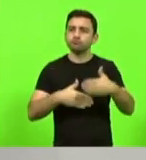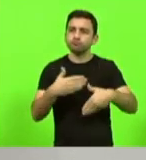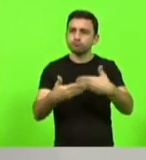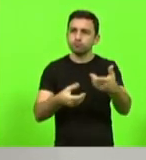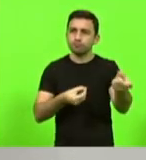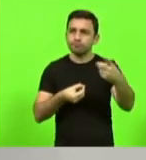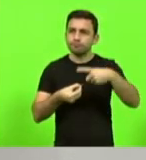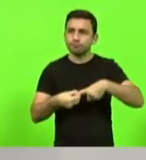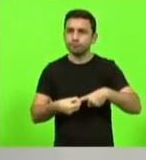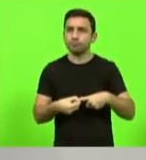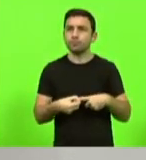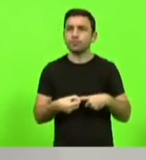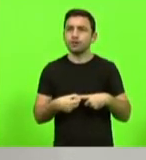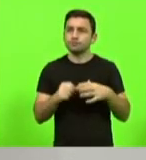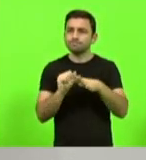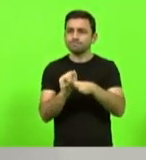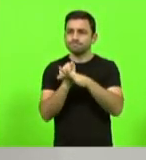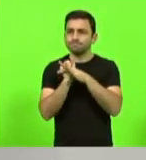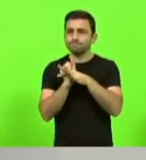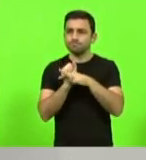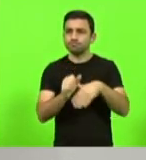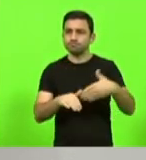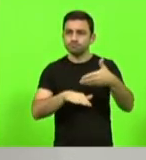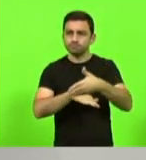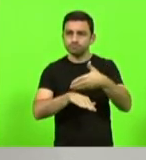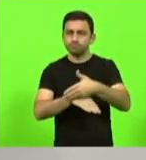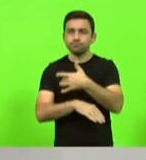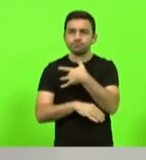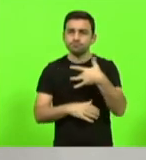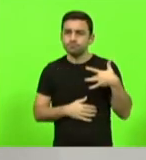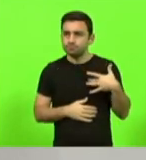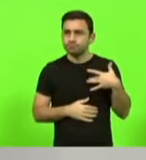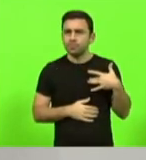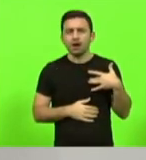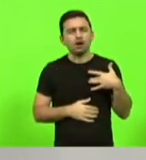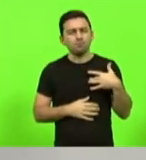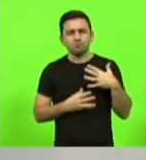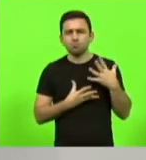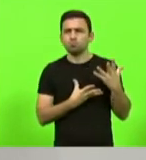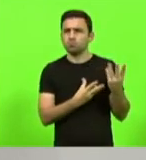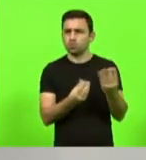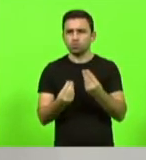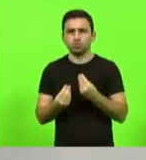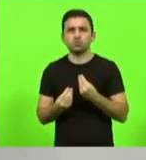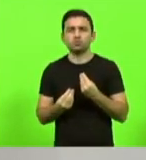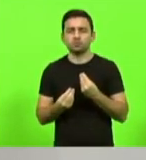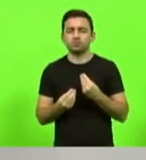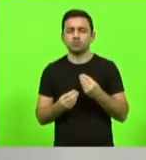retomada, garantindo acesso à saúde a milhares de catarinenses.